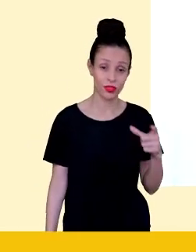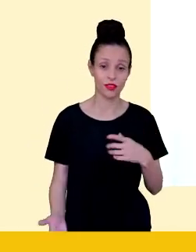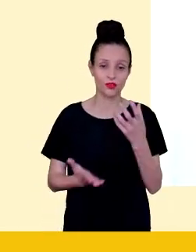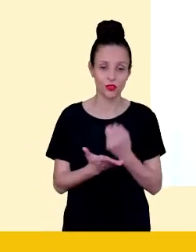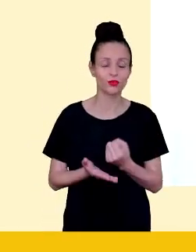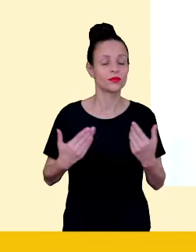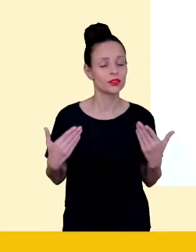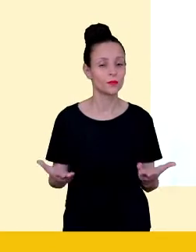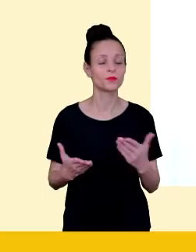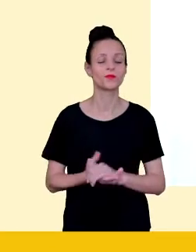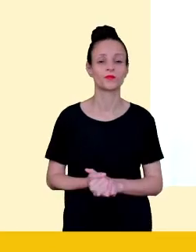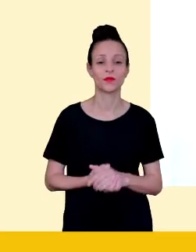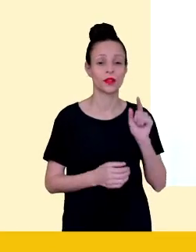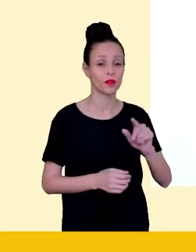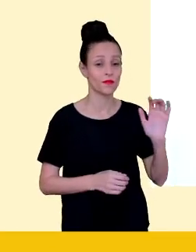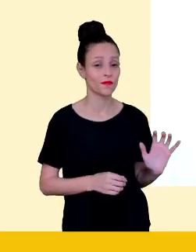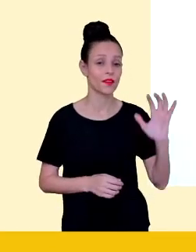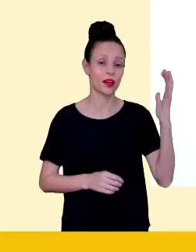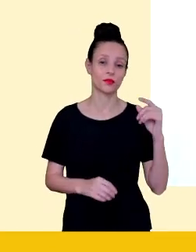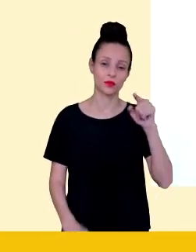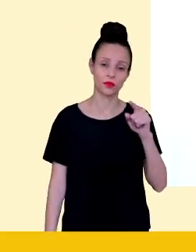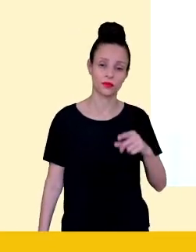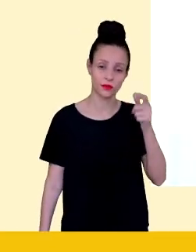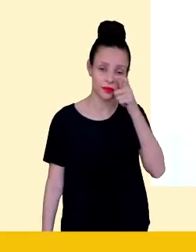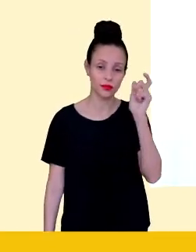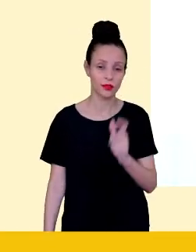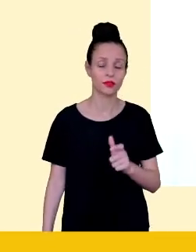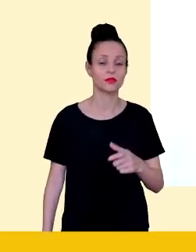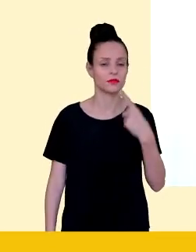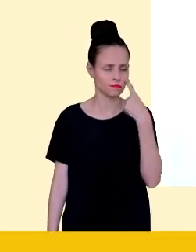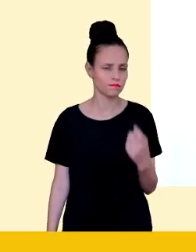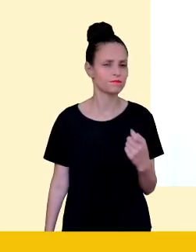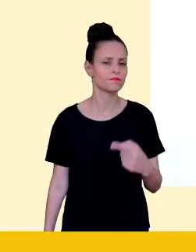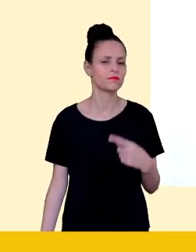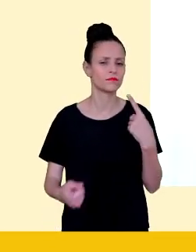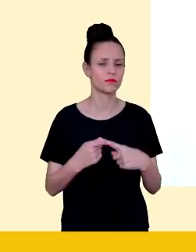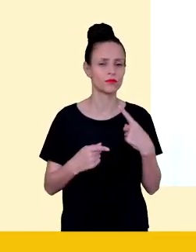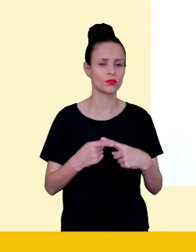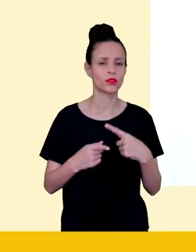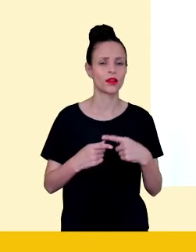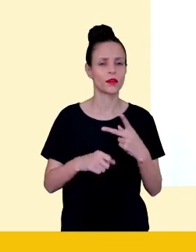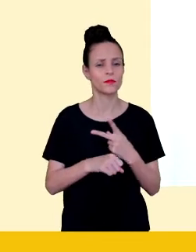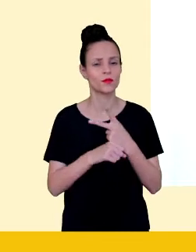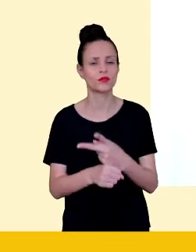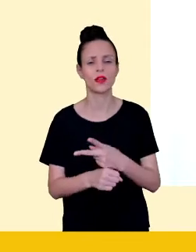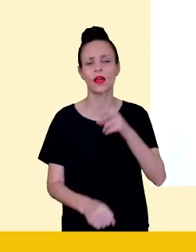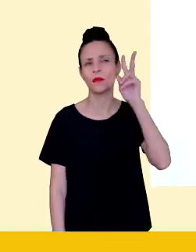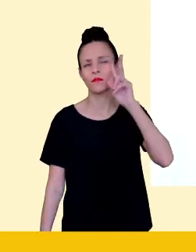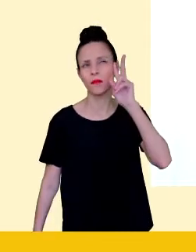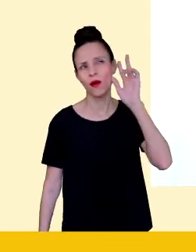acontece no branco tem registro. Né? E daí assim, foi um fato assim, muito interessante,